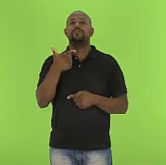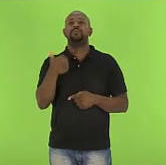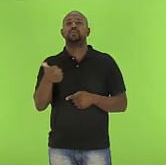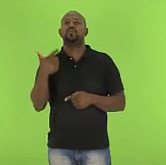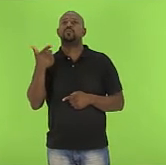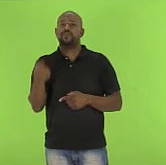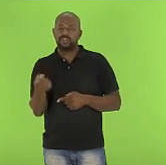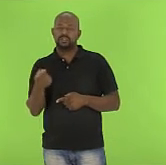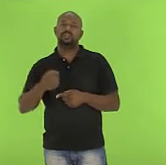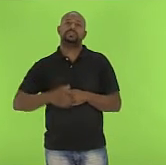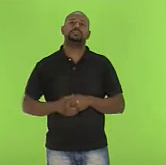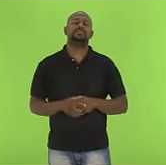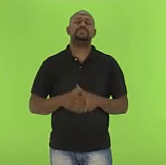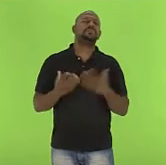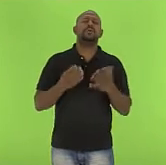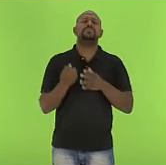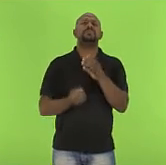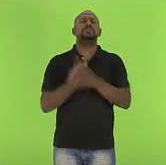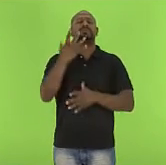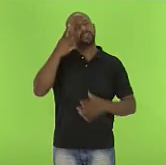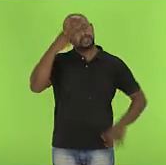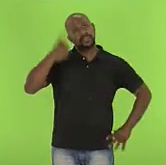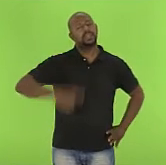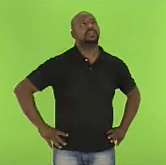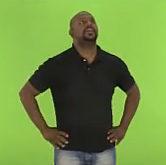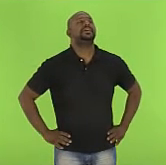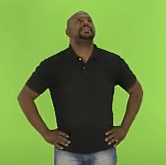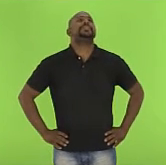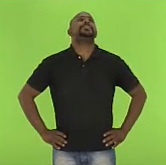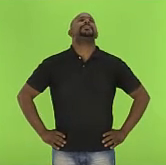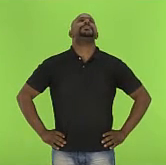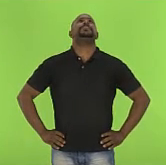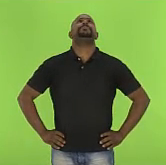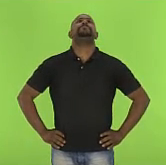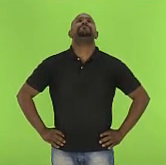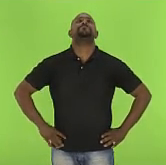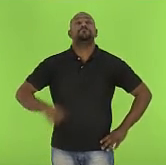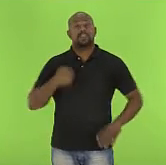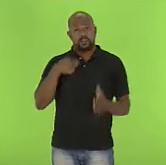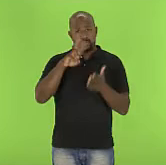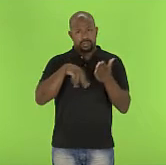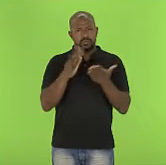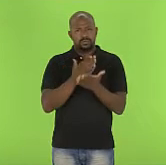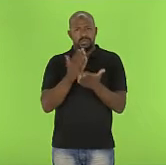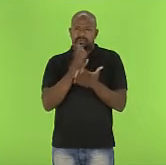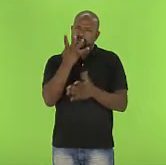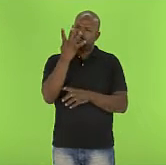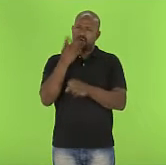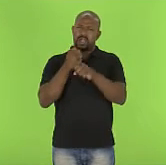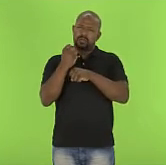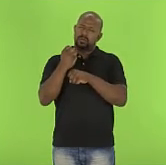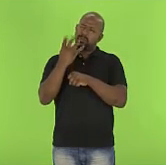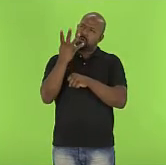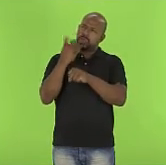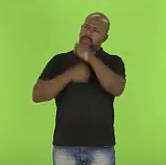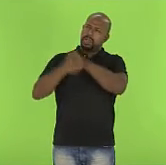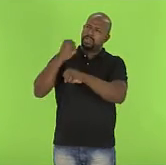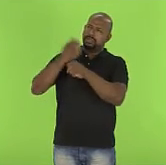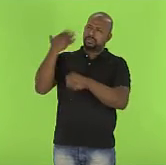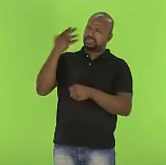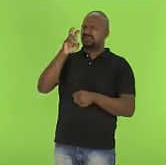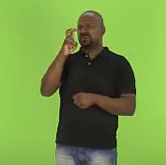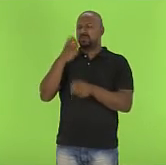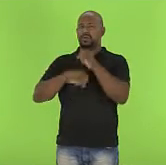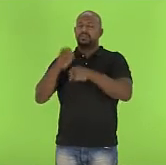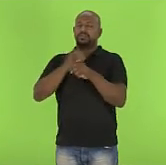youtube.com.br/2120. Então é o seguinte, de onde surgiu essa ideia, tá? Eu li um livro há 4 anos, 5 anos atrás,